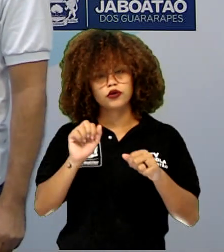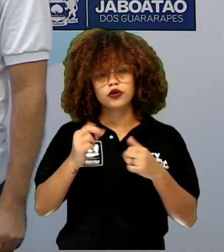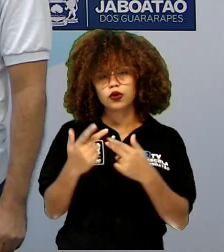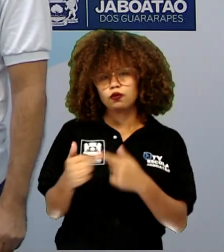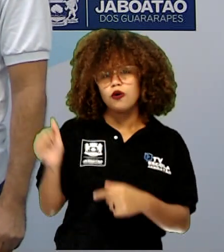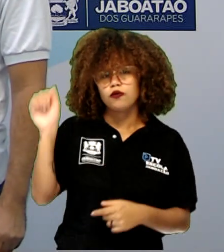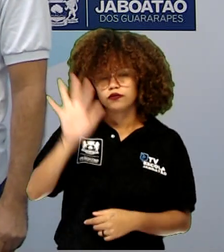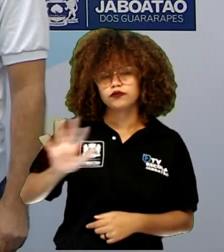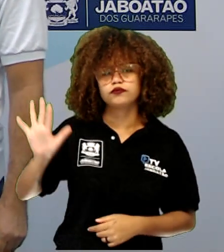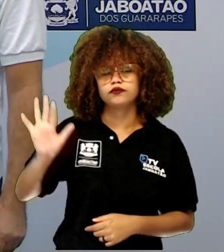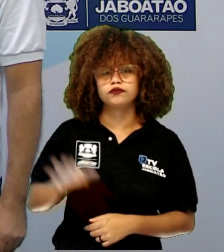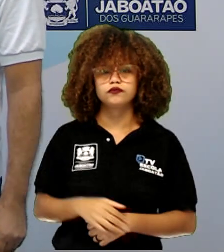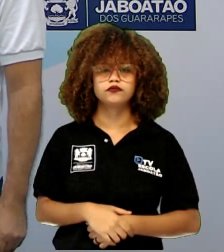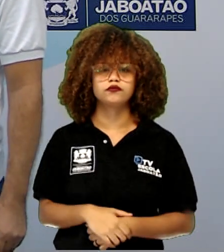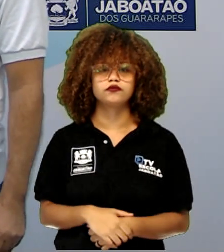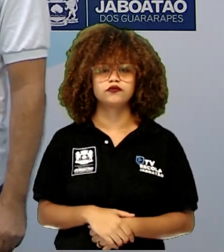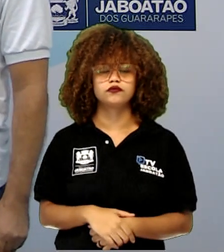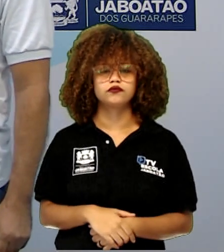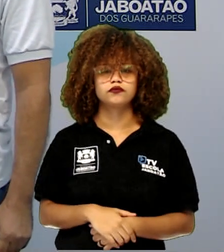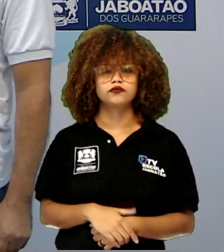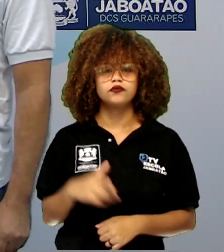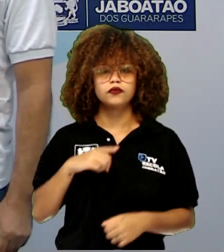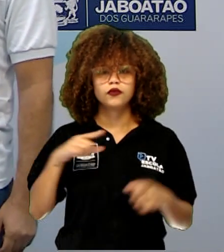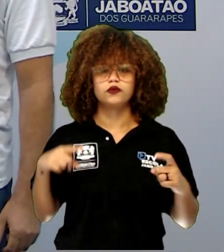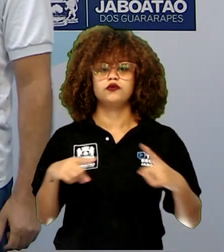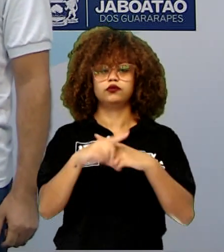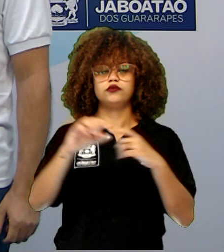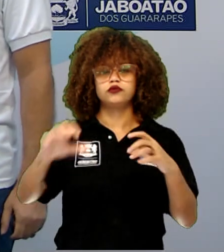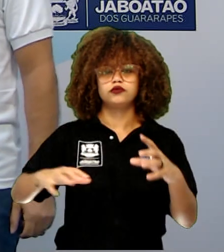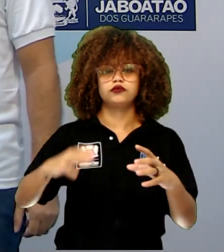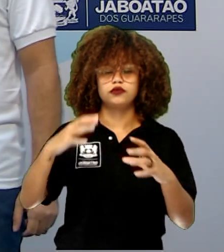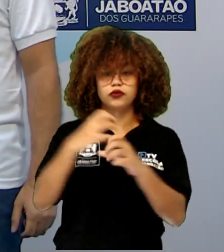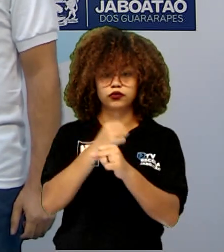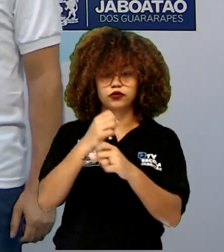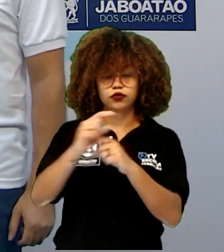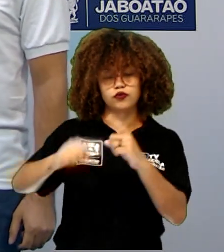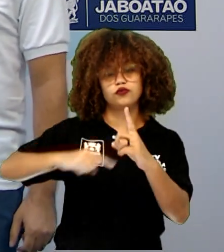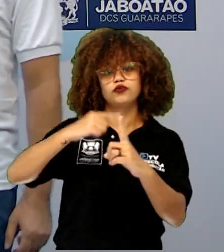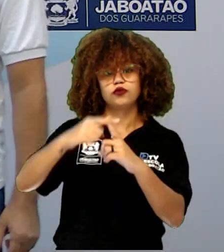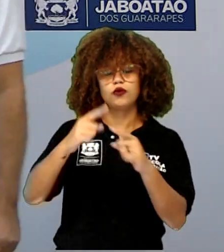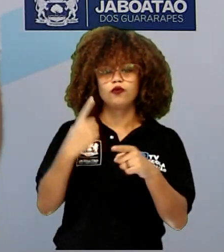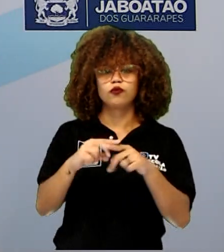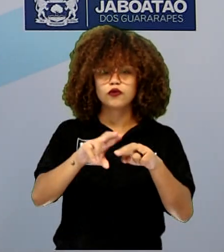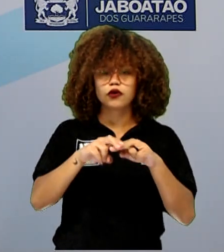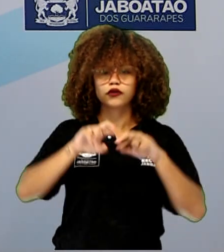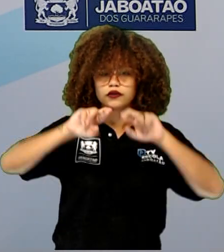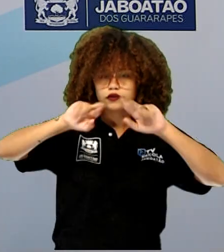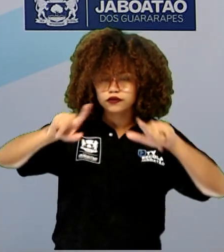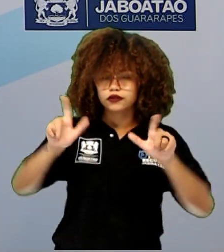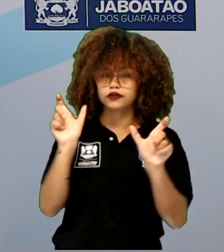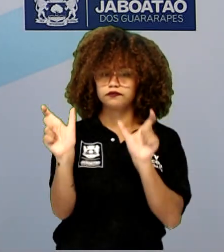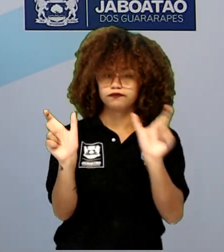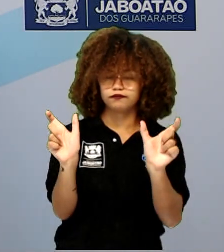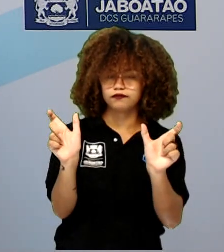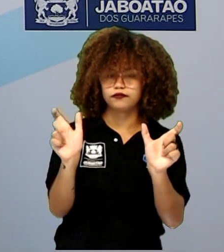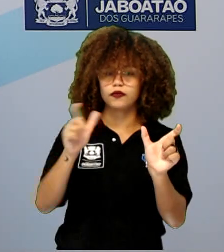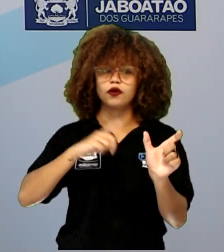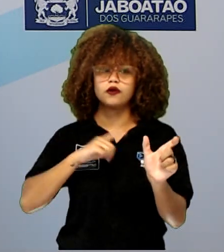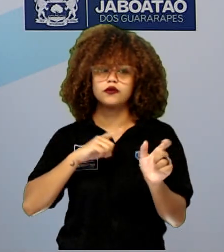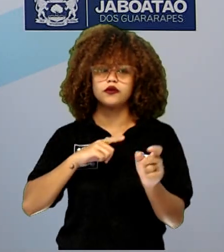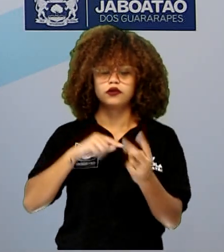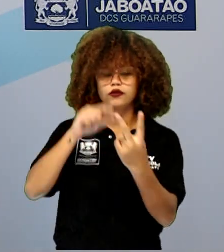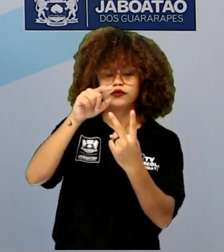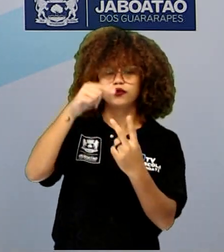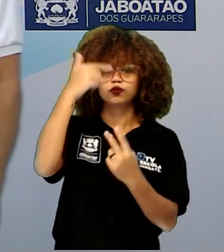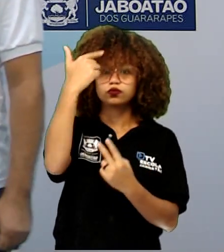Isso aqui é um produto da soma pela diferença de dois termos fica o quadrado do primeiro que é